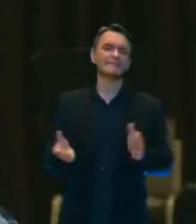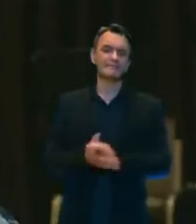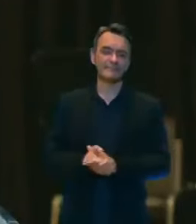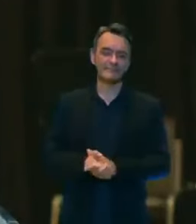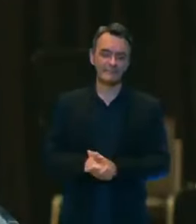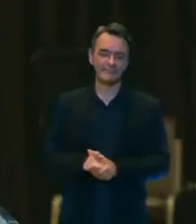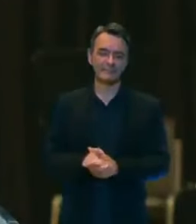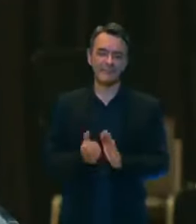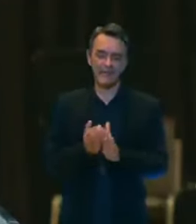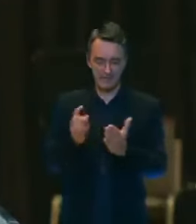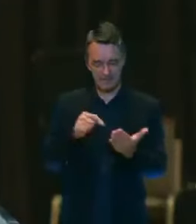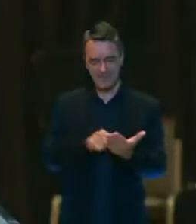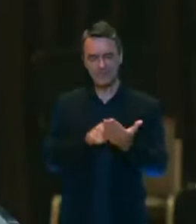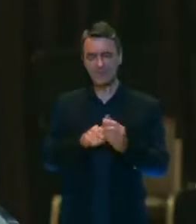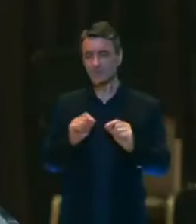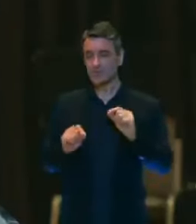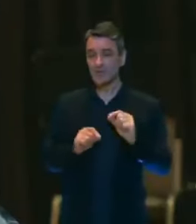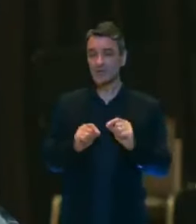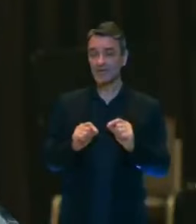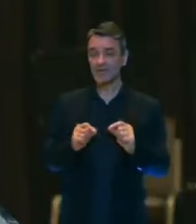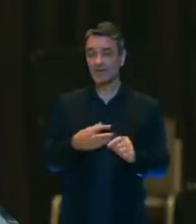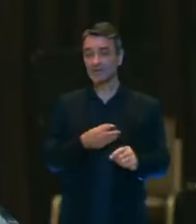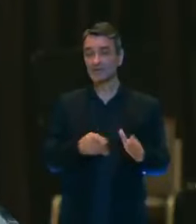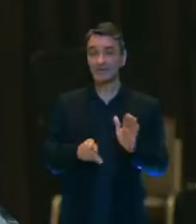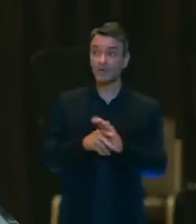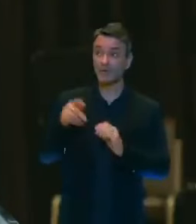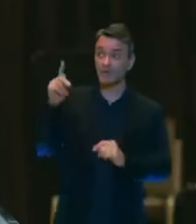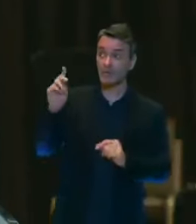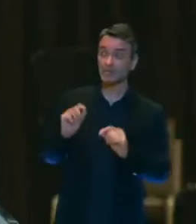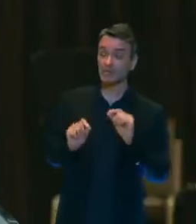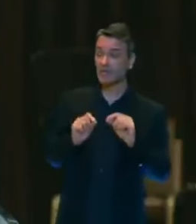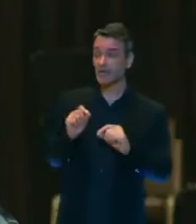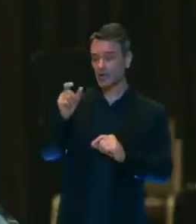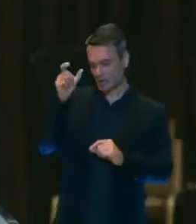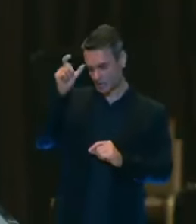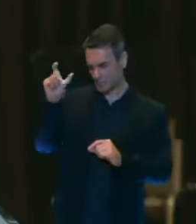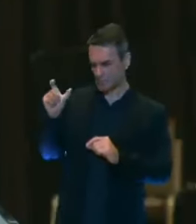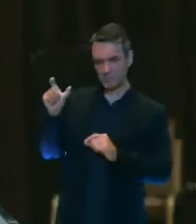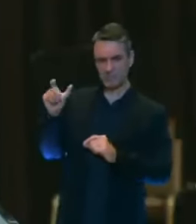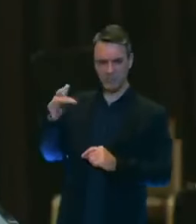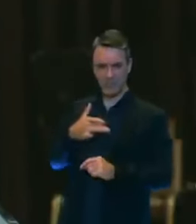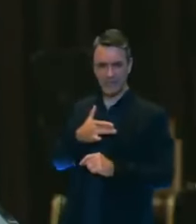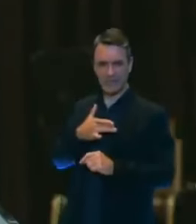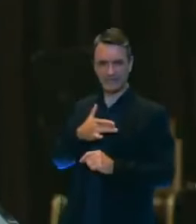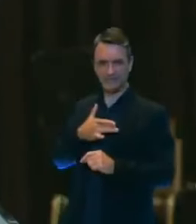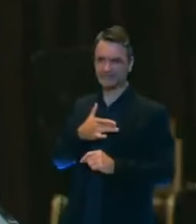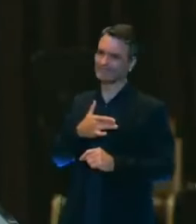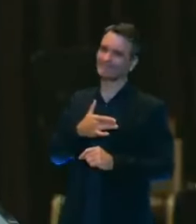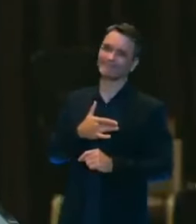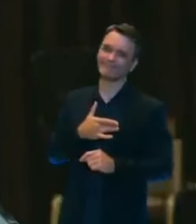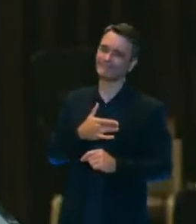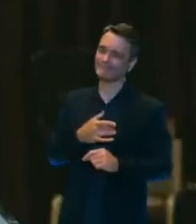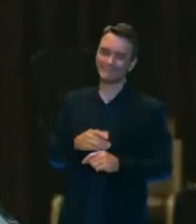A Bíblia diz que aqueles que são filhos de Deus, o maligno não lhes toca. Lembro meu pai contando a experiência